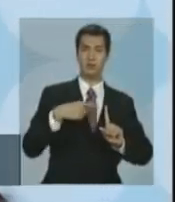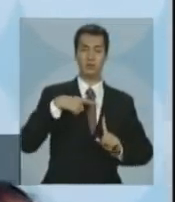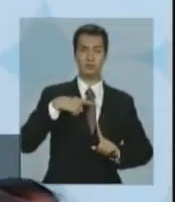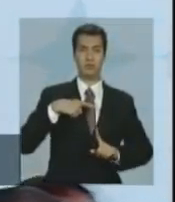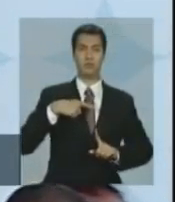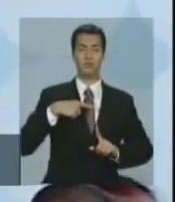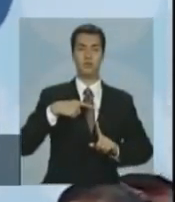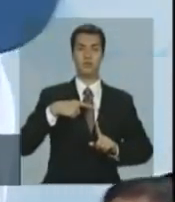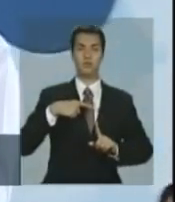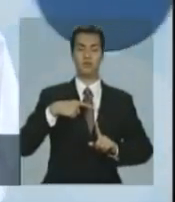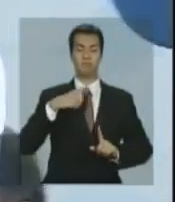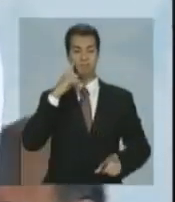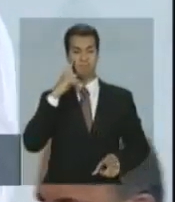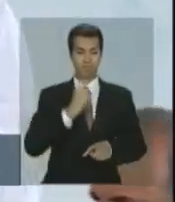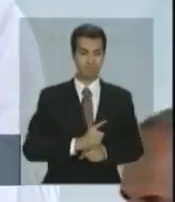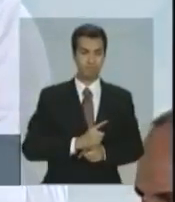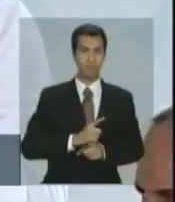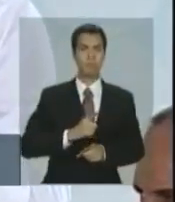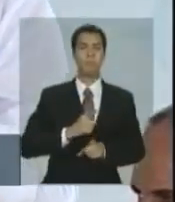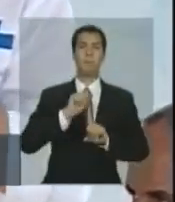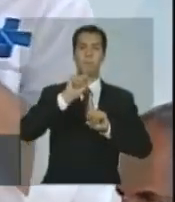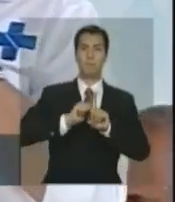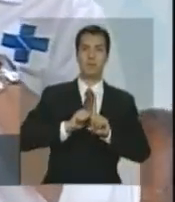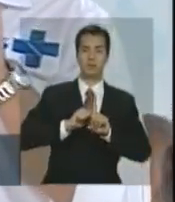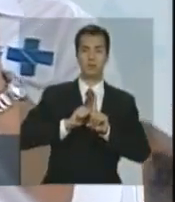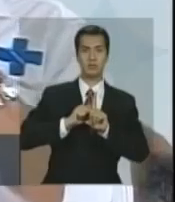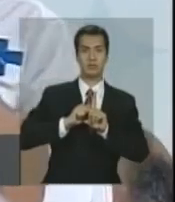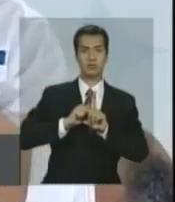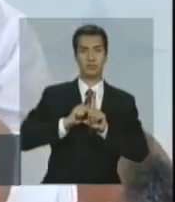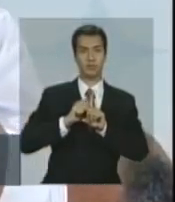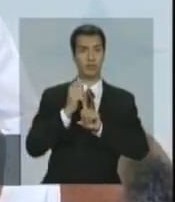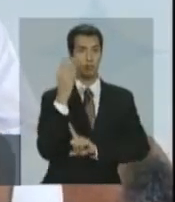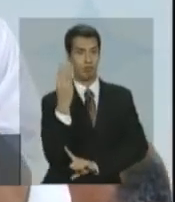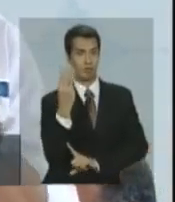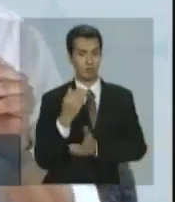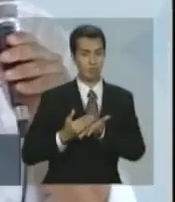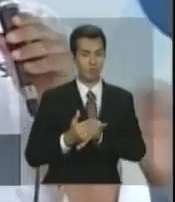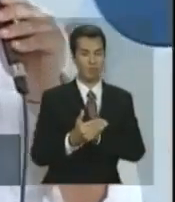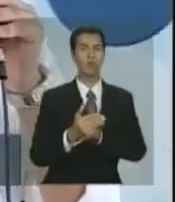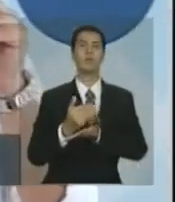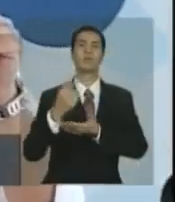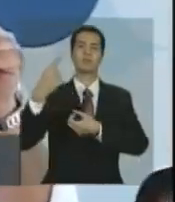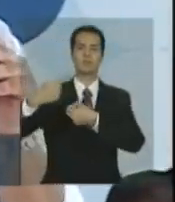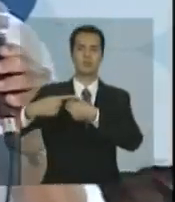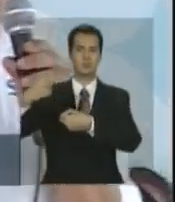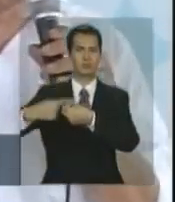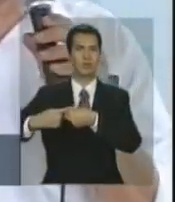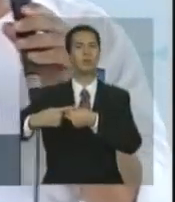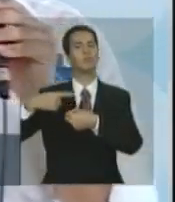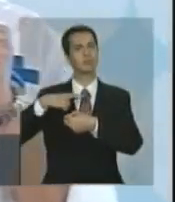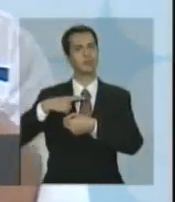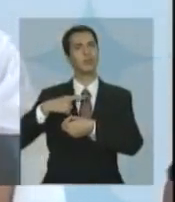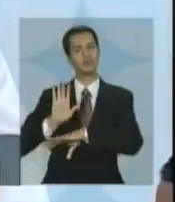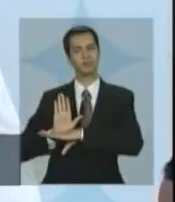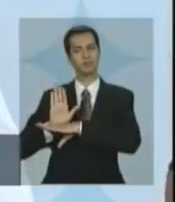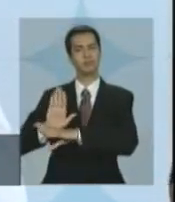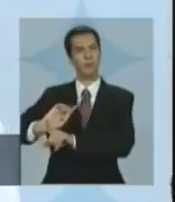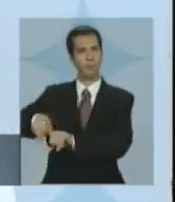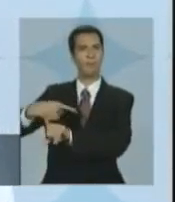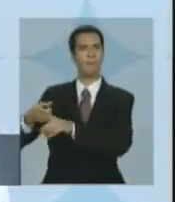começar o pré-natal, o município ganha um incentivo por ter começado, por ter captado, por ter visitado essa gestante